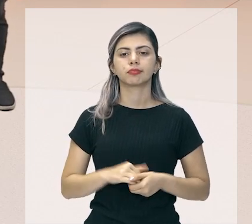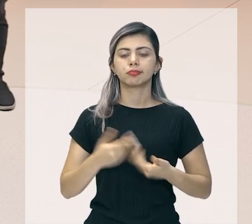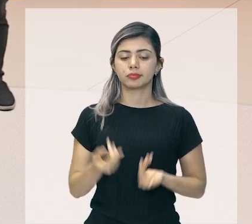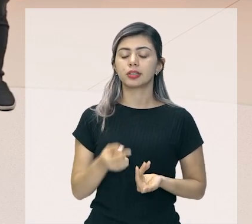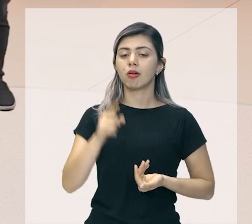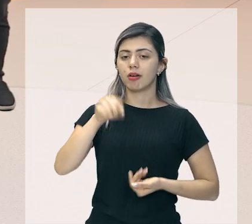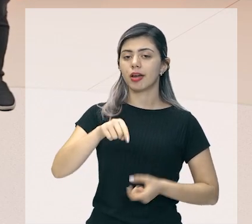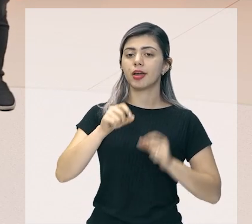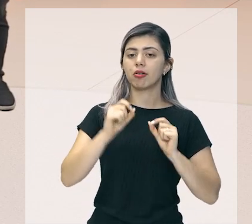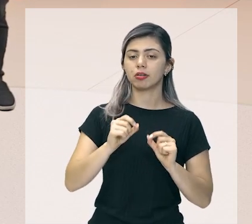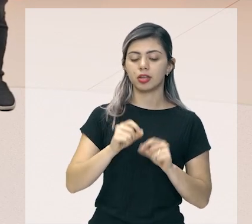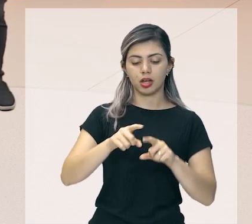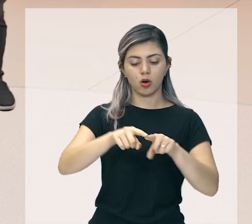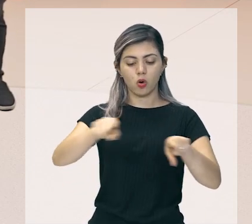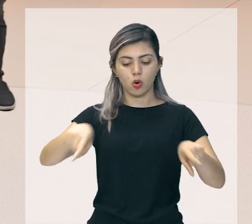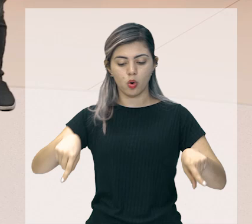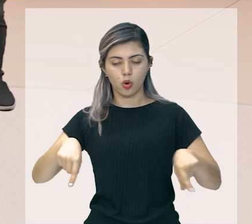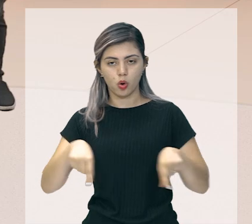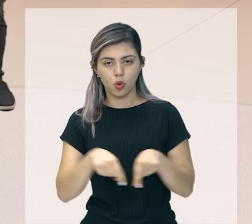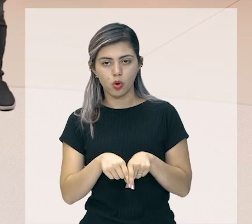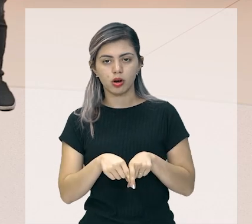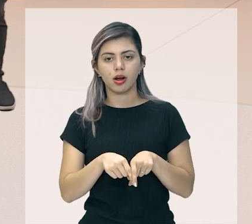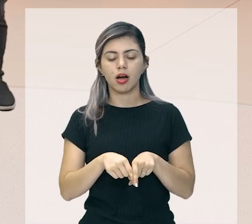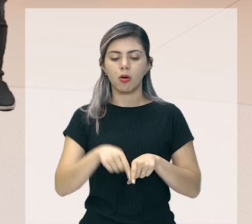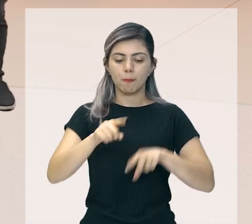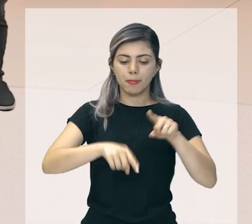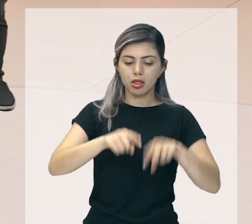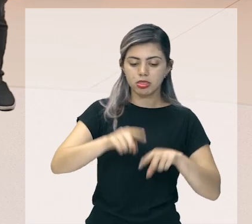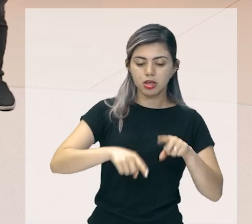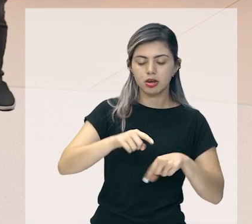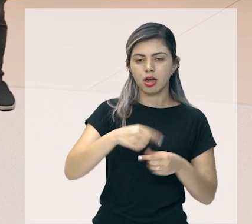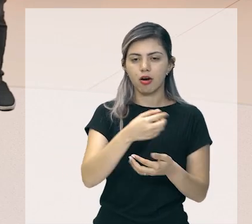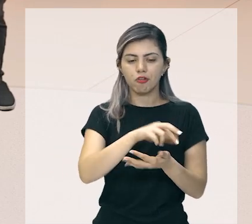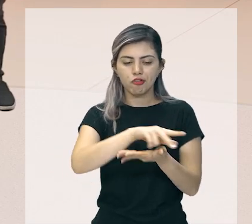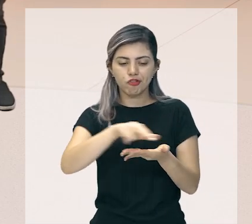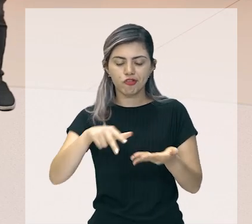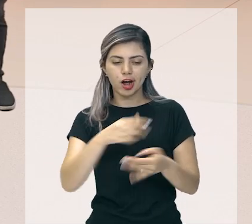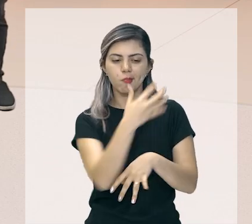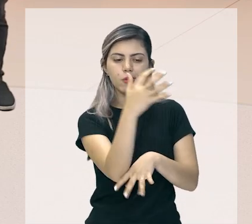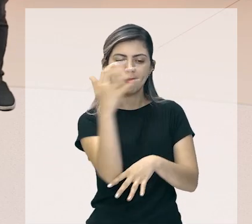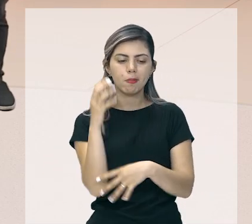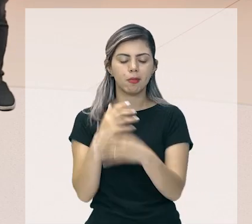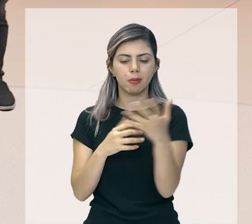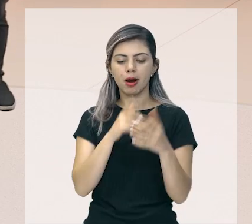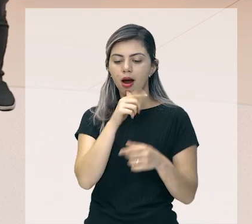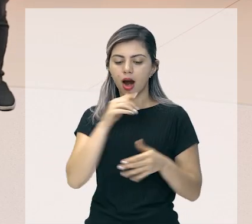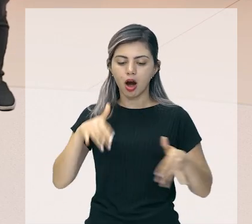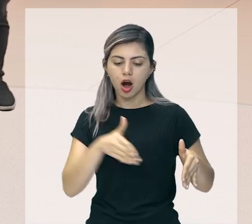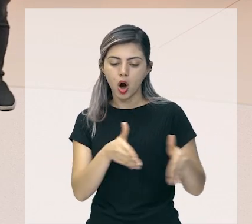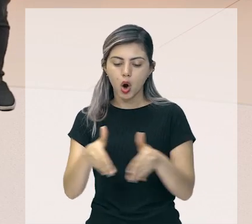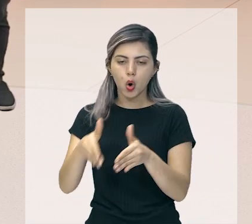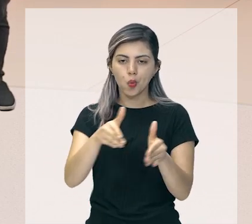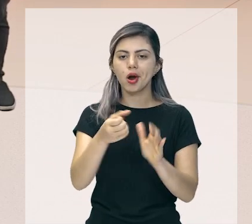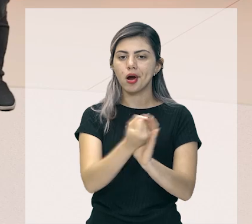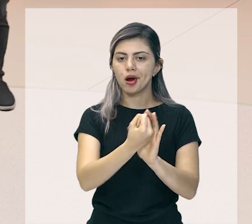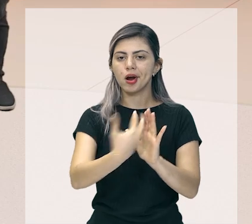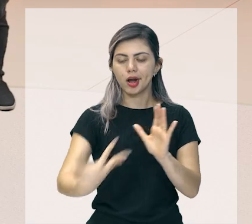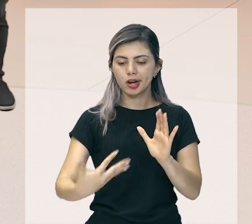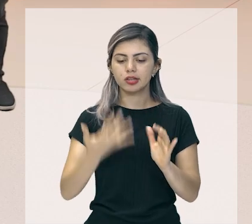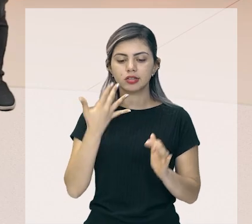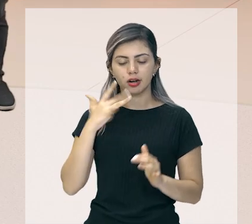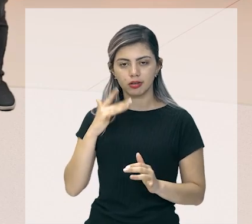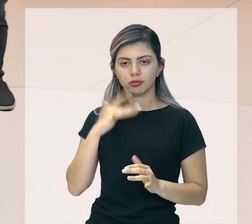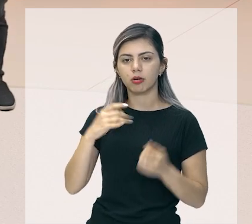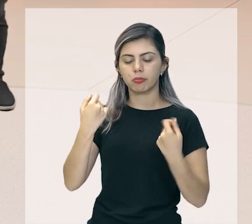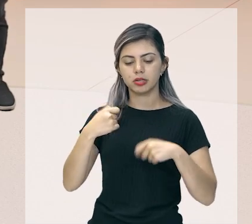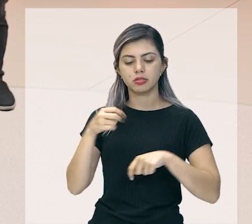conservação como um espaço territorial e seus recursos ambientais, incluindo as águas jurisdicionais, com características naturais